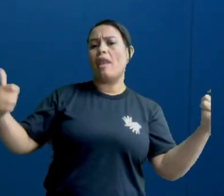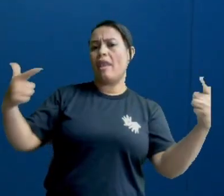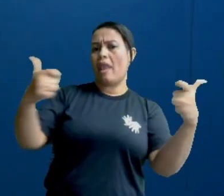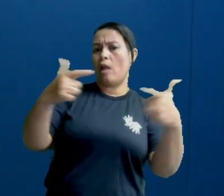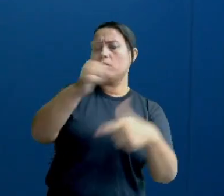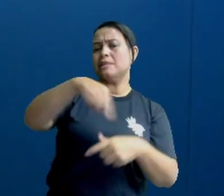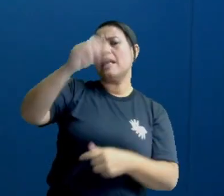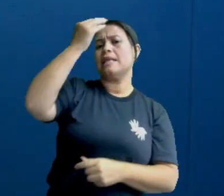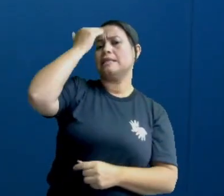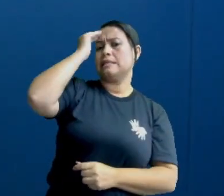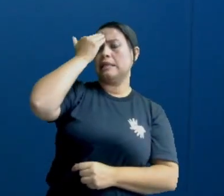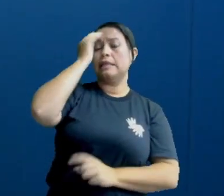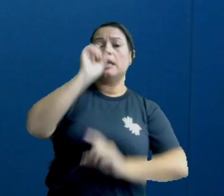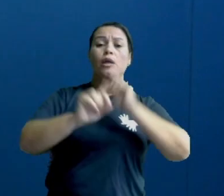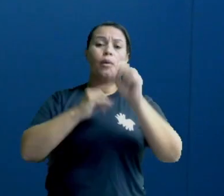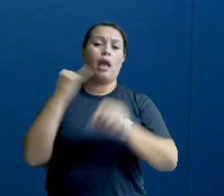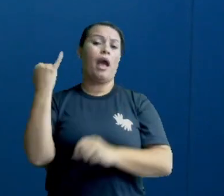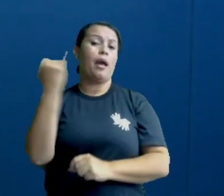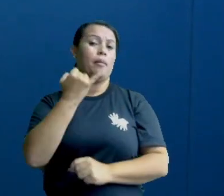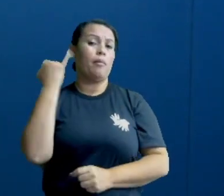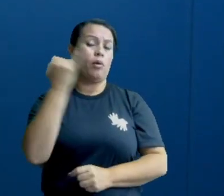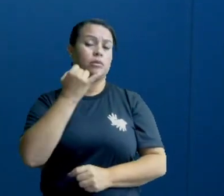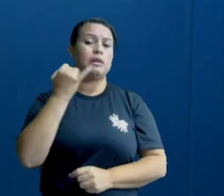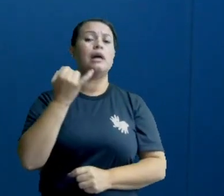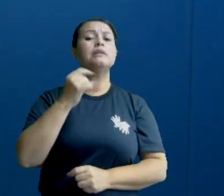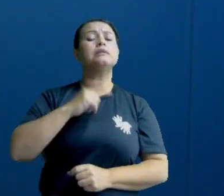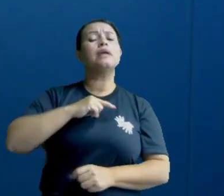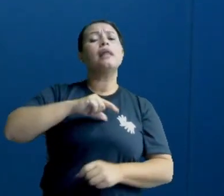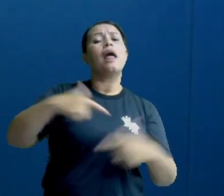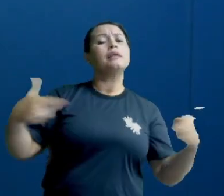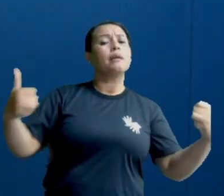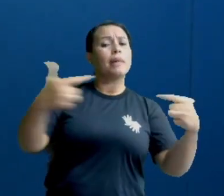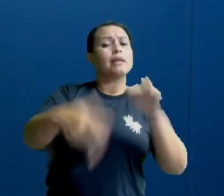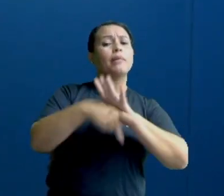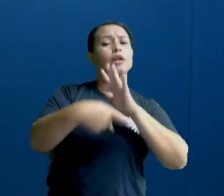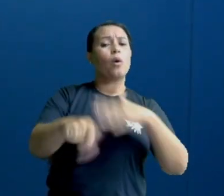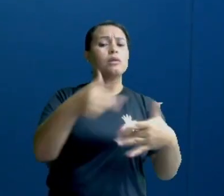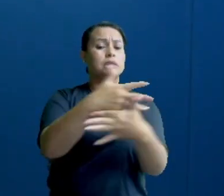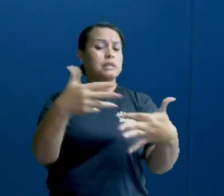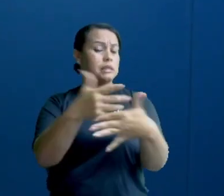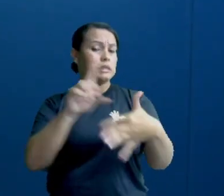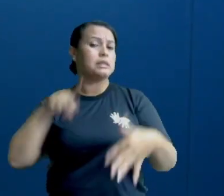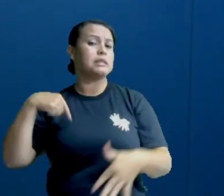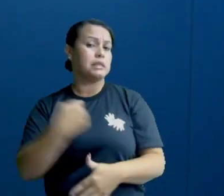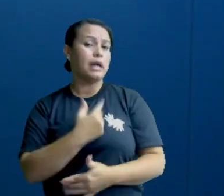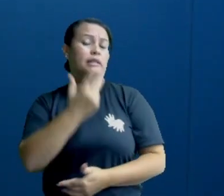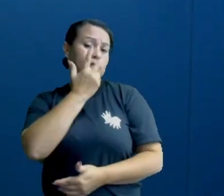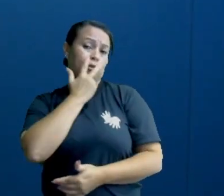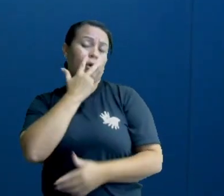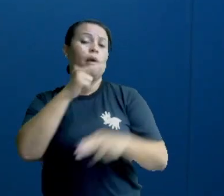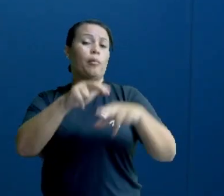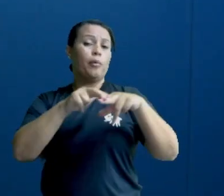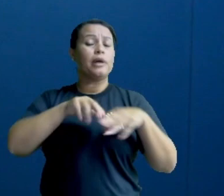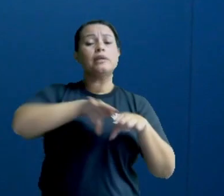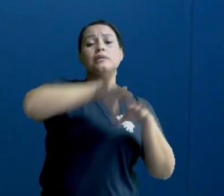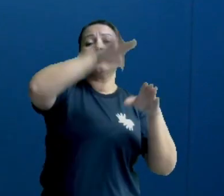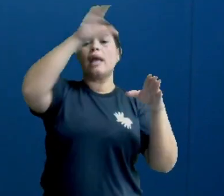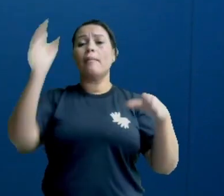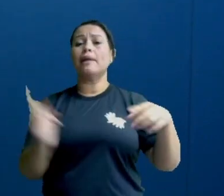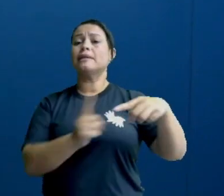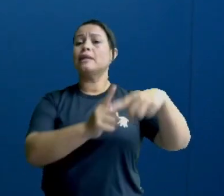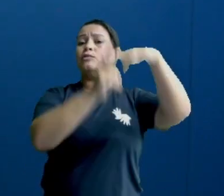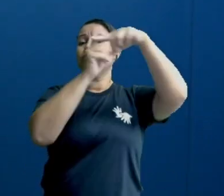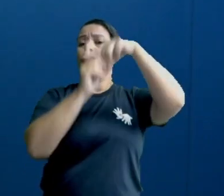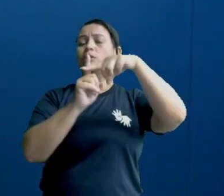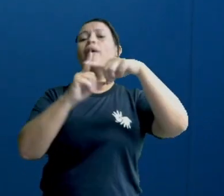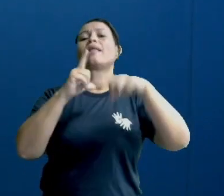vocês entenderem a importância dessa batalha para a nossa cidade. Por isso que a Batalha do Monte das Tabocas está